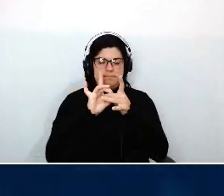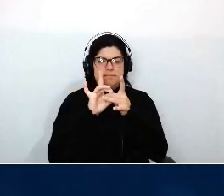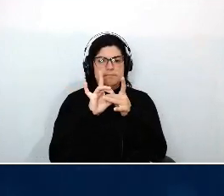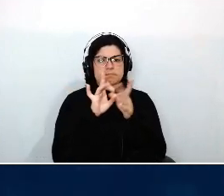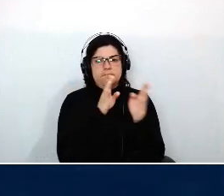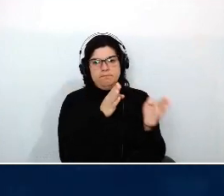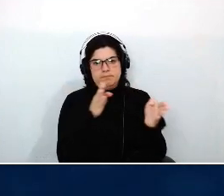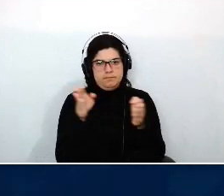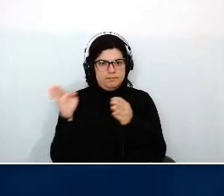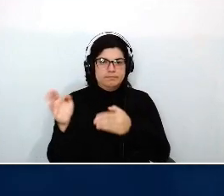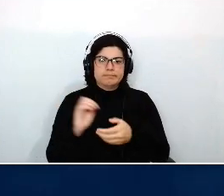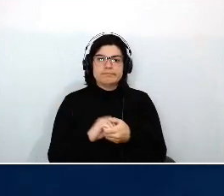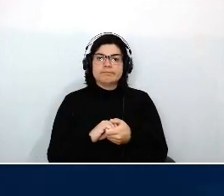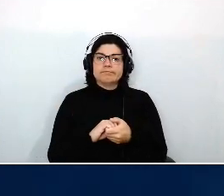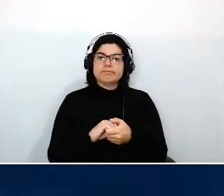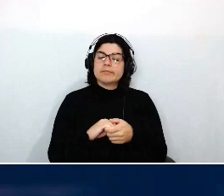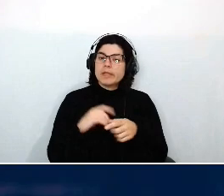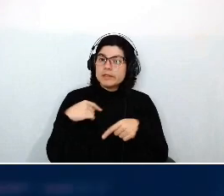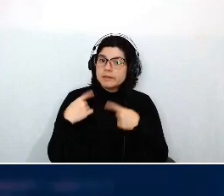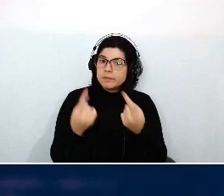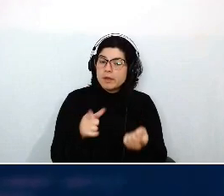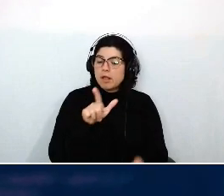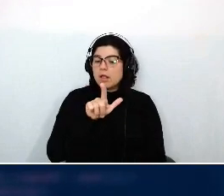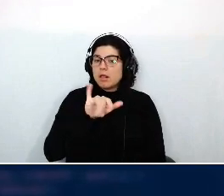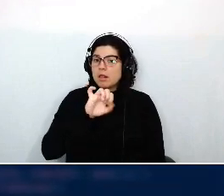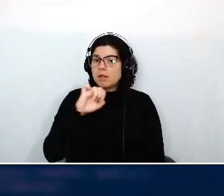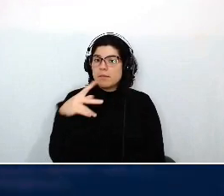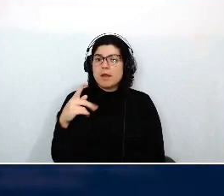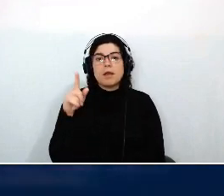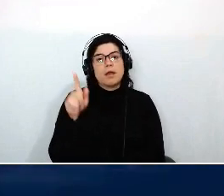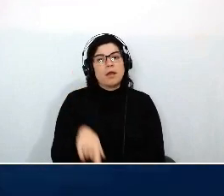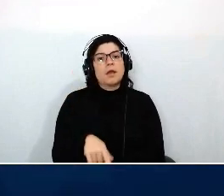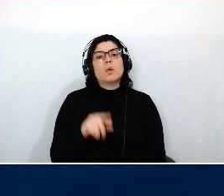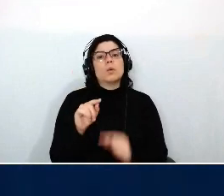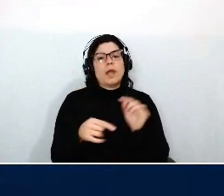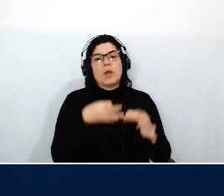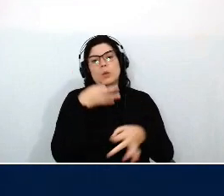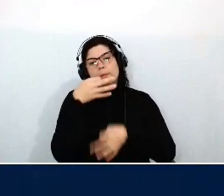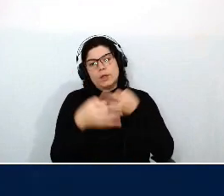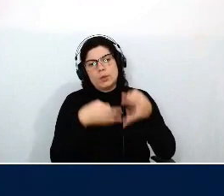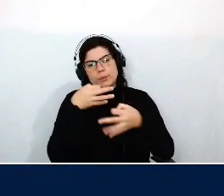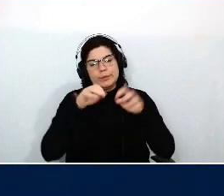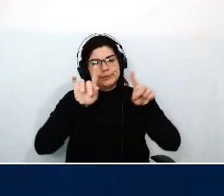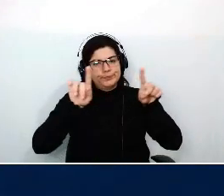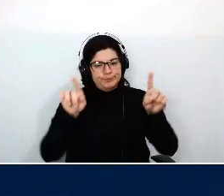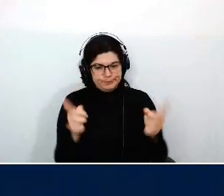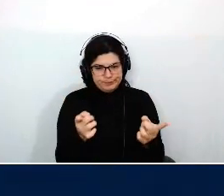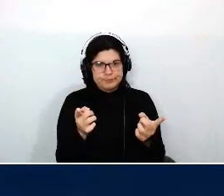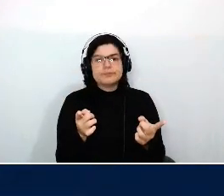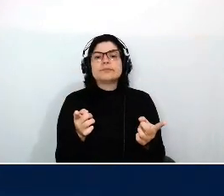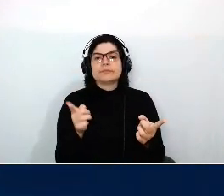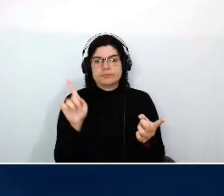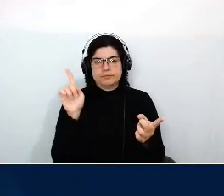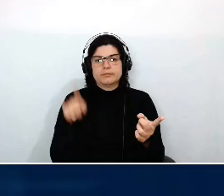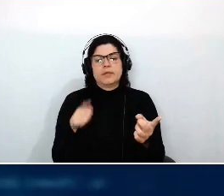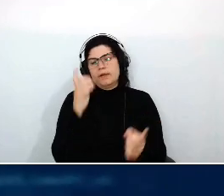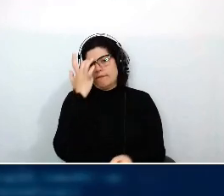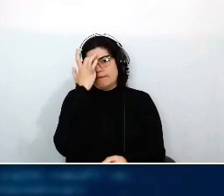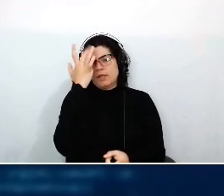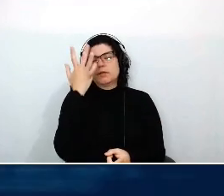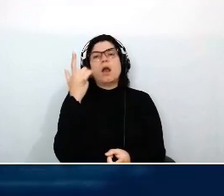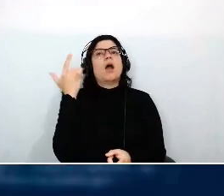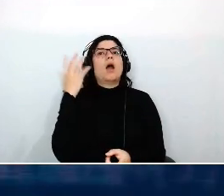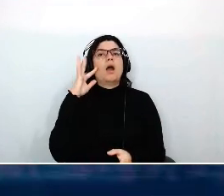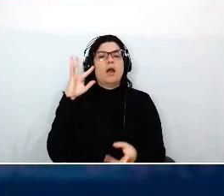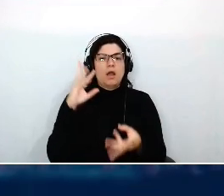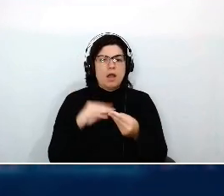E é isso. No fim, Lisp é função, argumento, argumento, entre parênteses. É muito fácil. Quando vem esse estalo, você entende, você